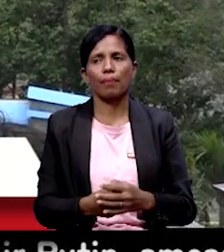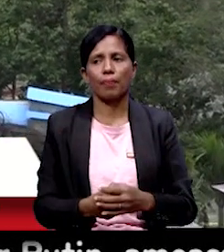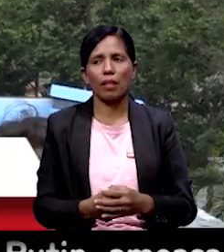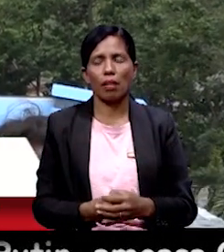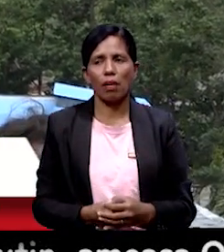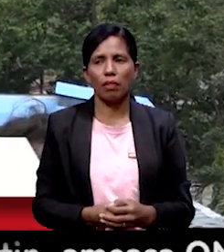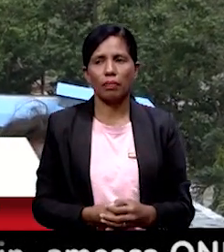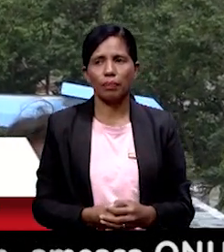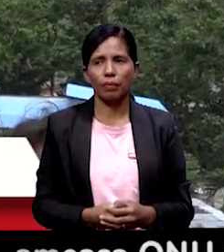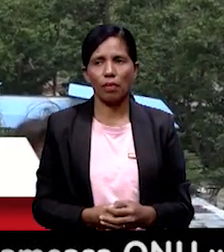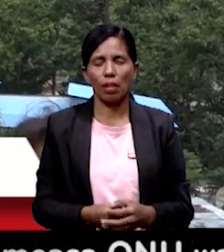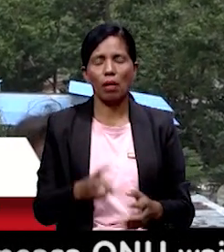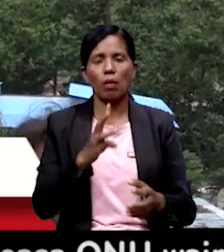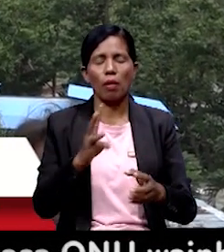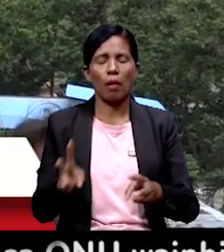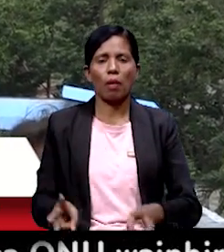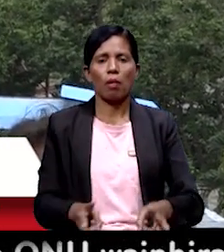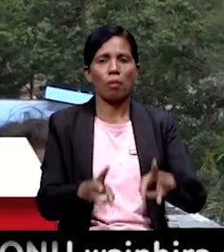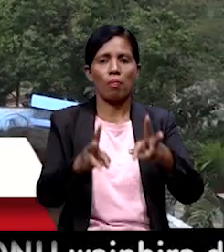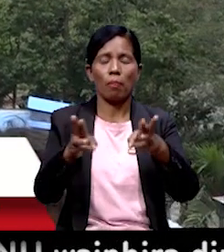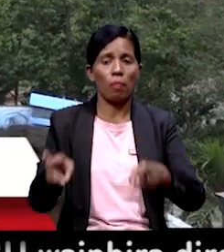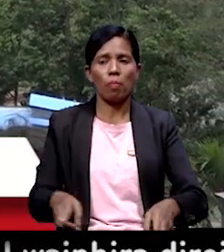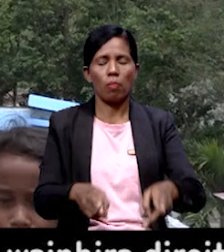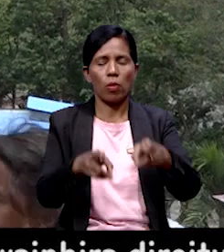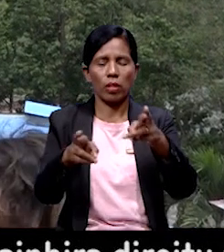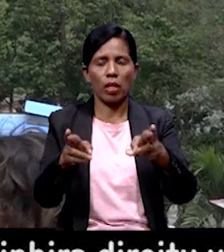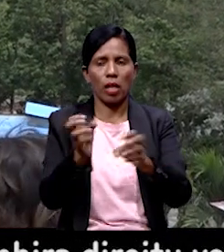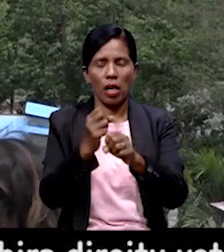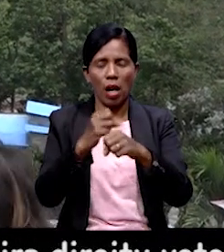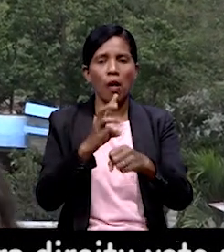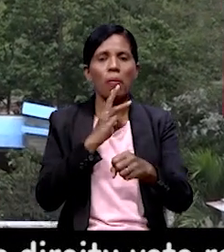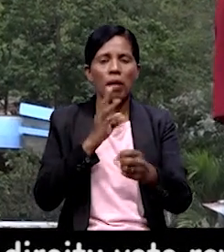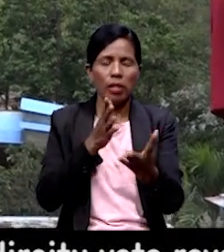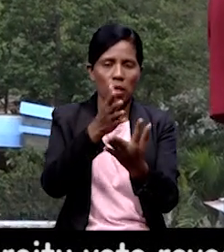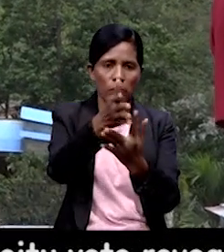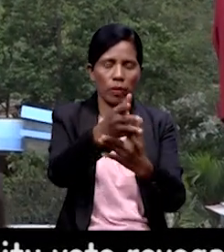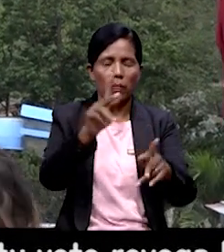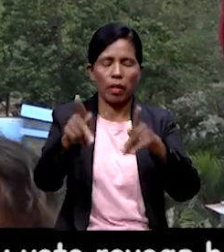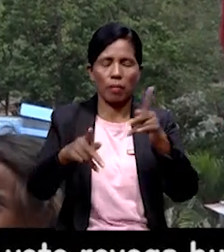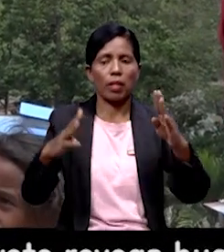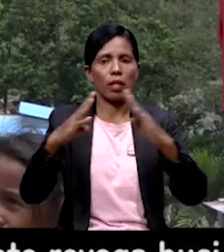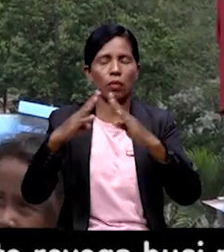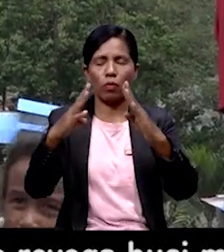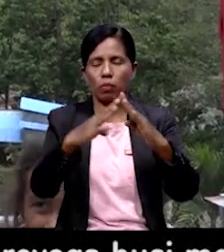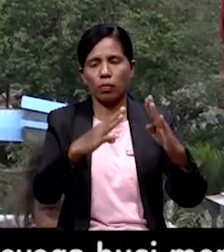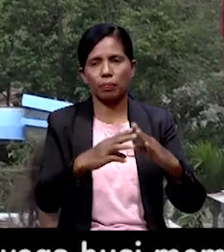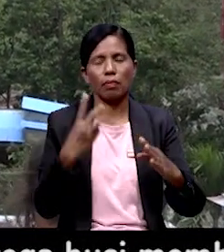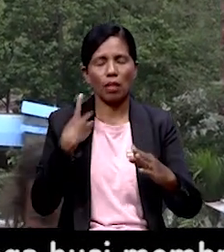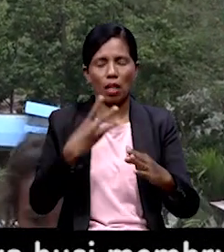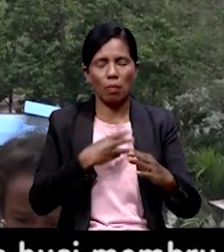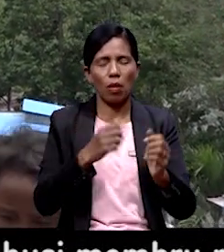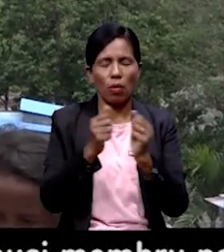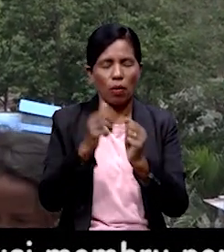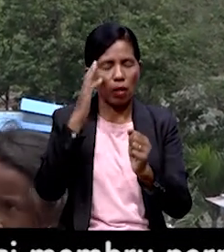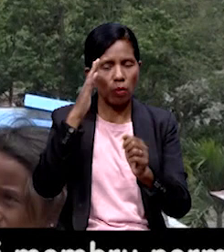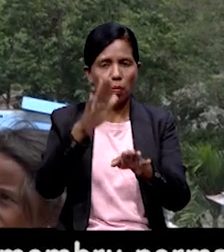lang, né? Acontece halo betama do ba comunidade do meio, né? A me preocupa ali o rei. A me rola iniciativa rasic, bolo